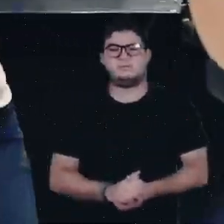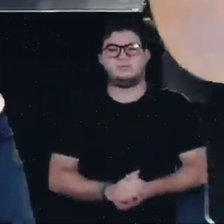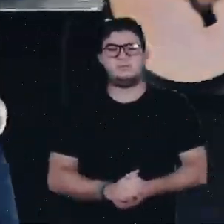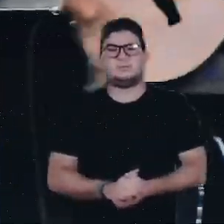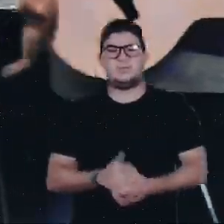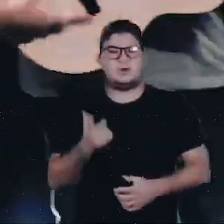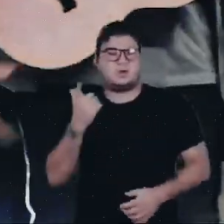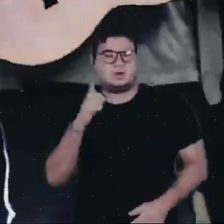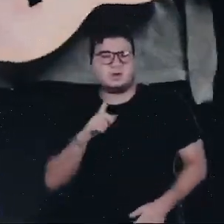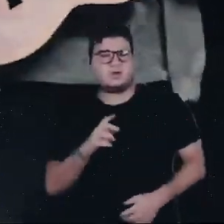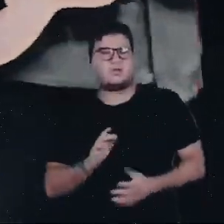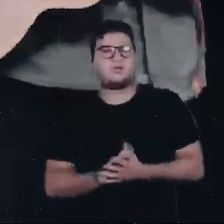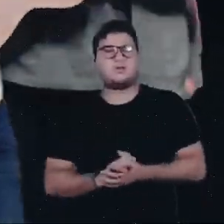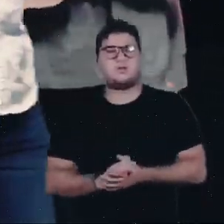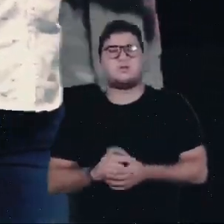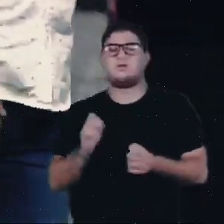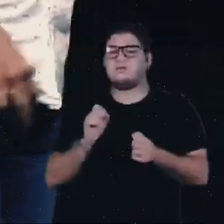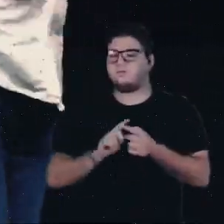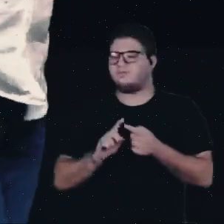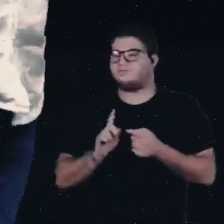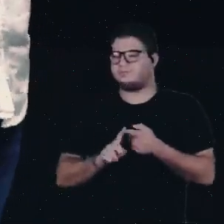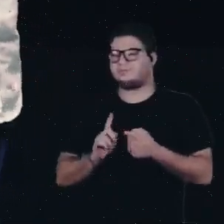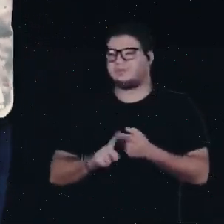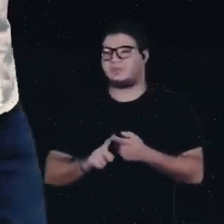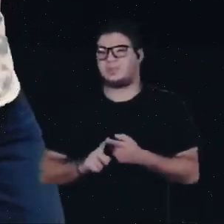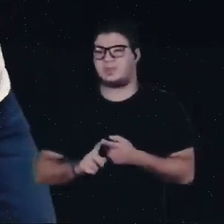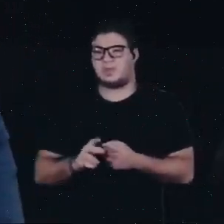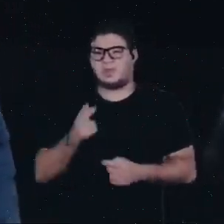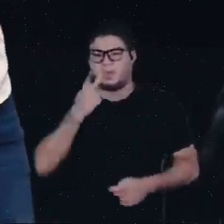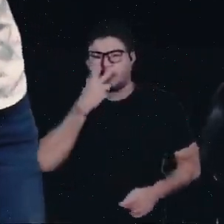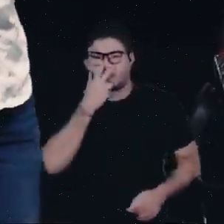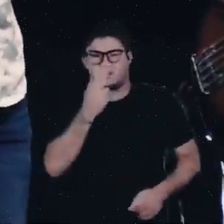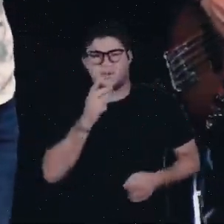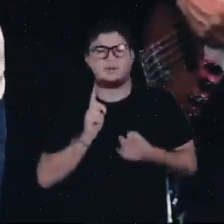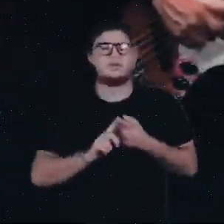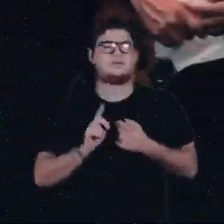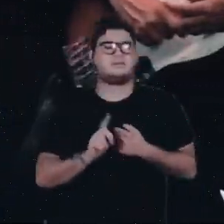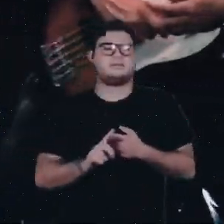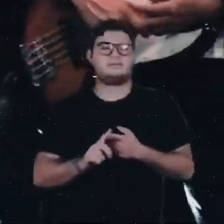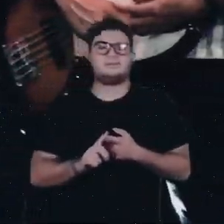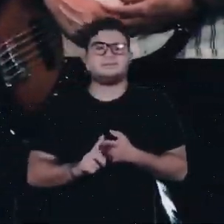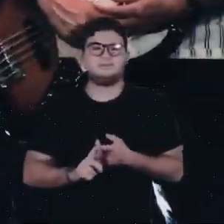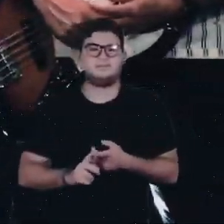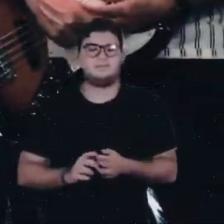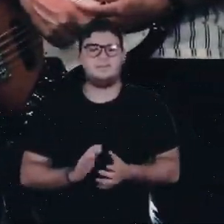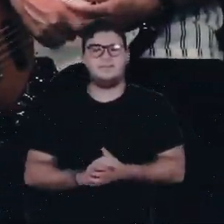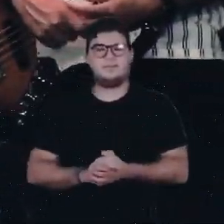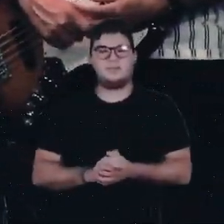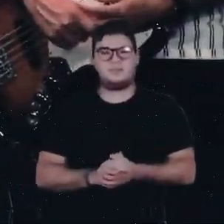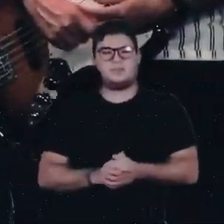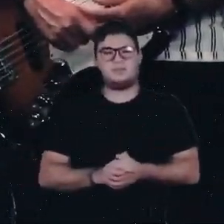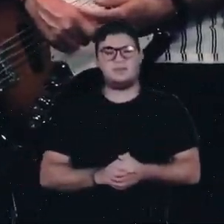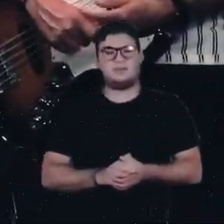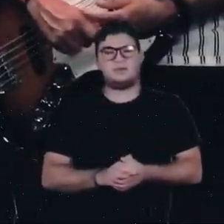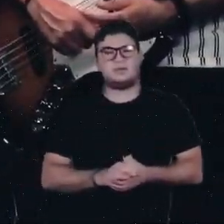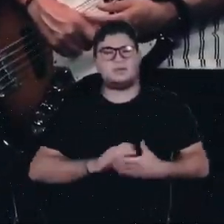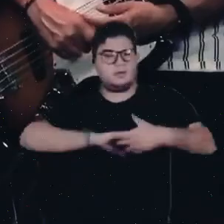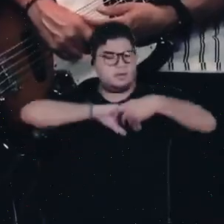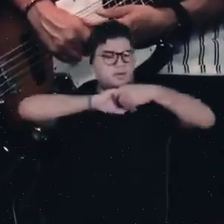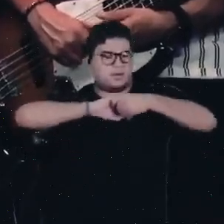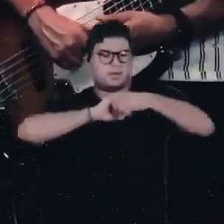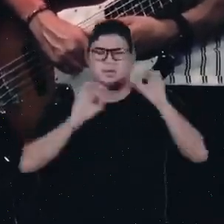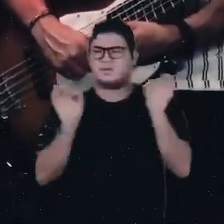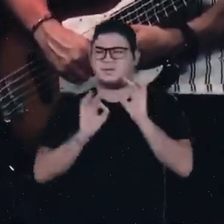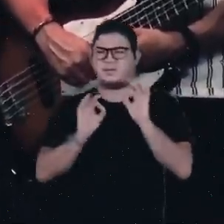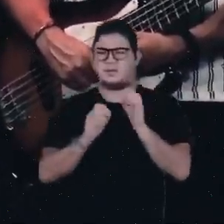Teve uma outra situação que aconteceu, que muito parecida com essa. Dessa vez eu disse: vou apertar a mão não, vou dar um